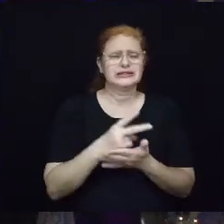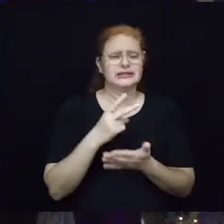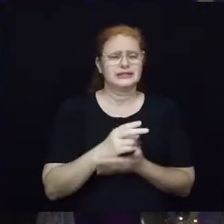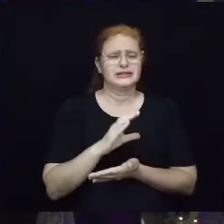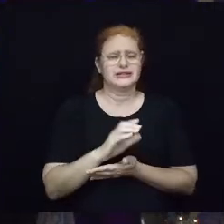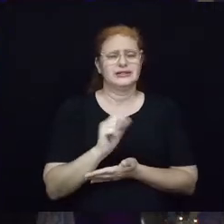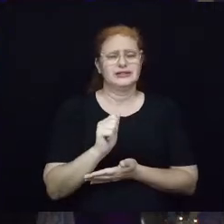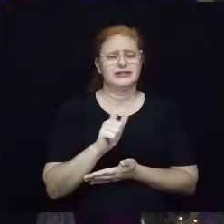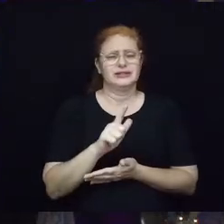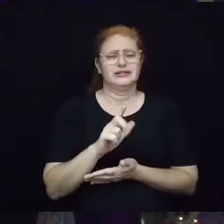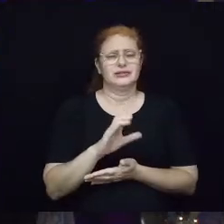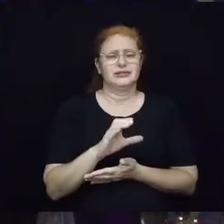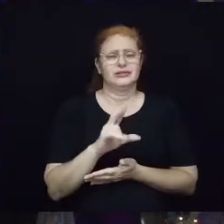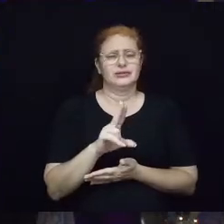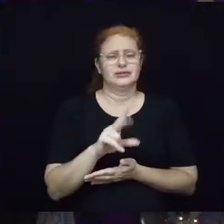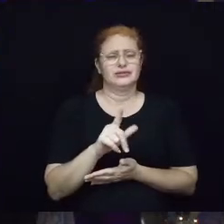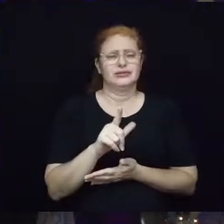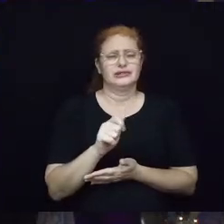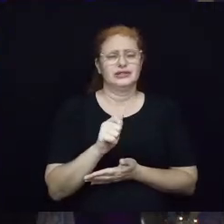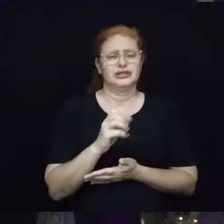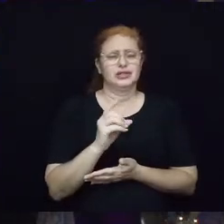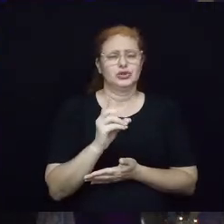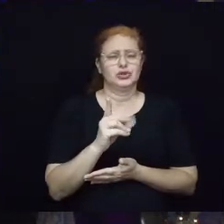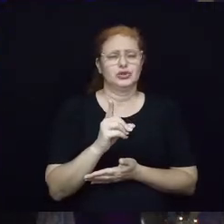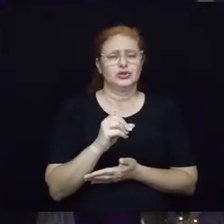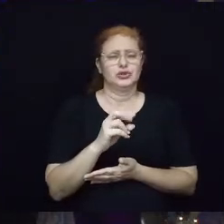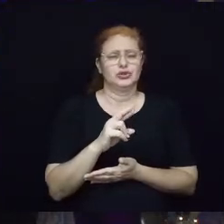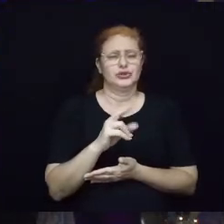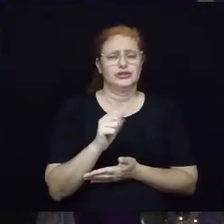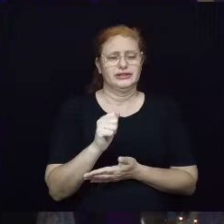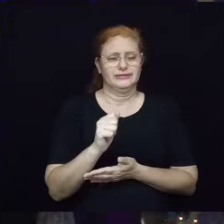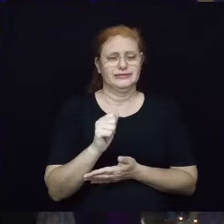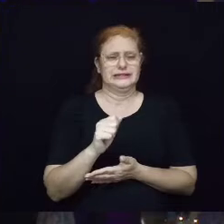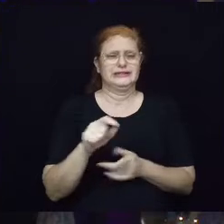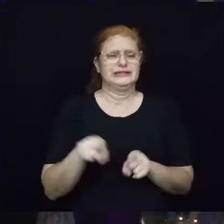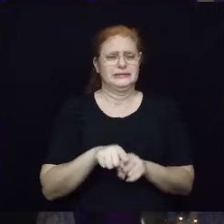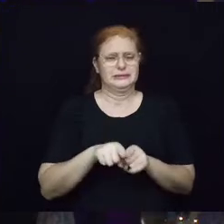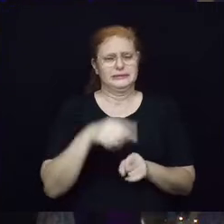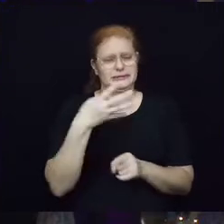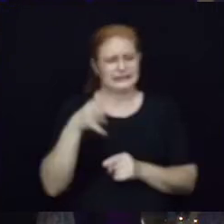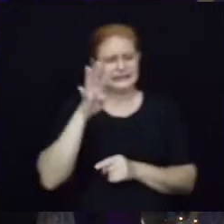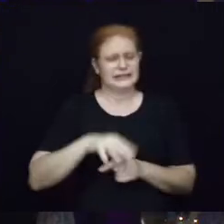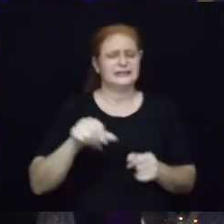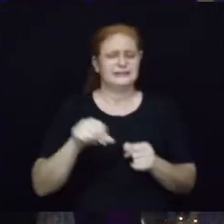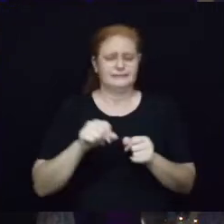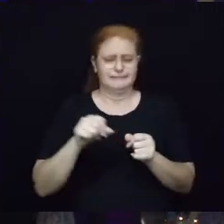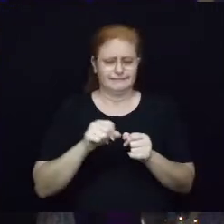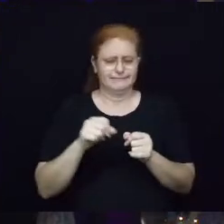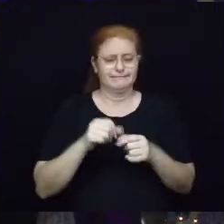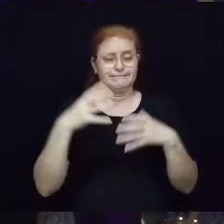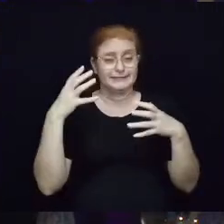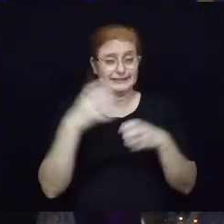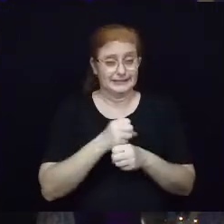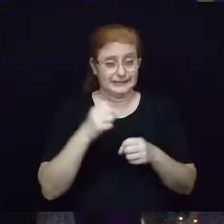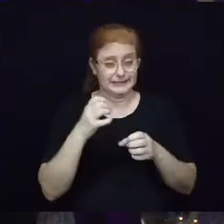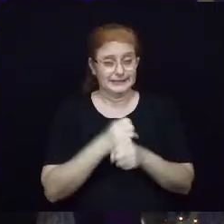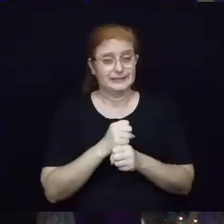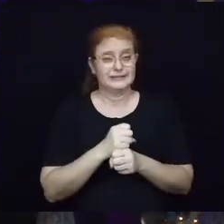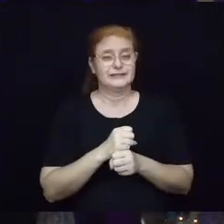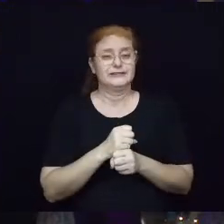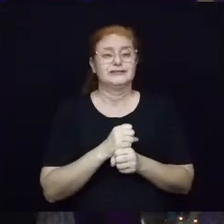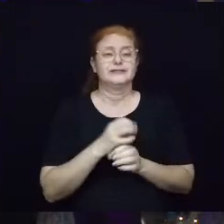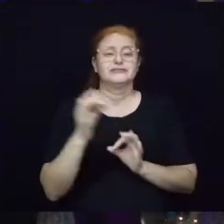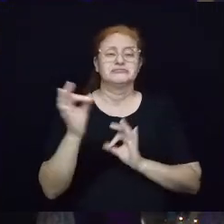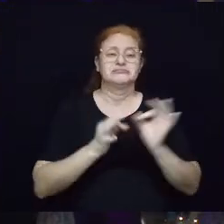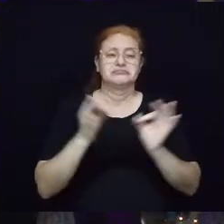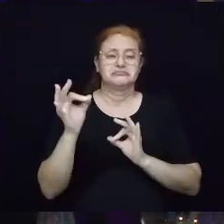calculadora. E a calculadora é uma tabela onde eu ia fazendo os cálculos da proporção entre uma peça e outra para